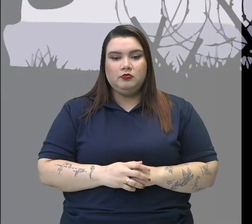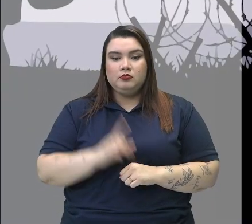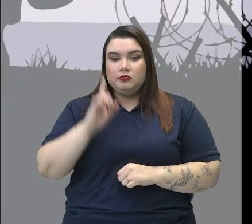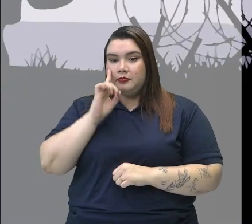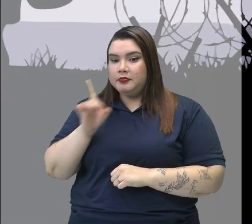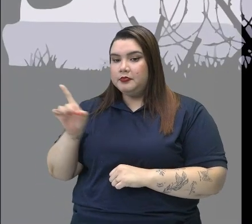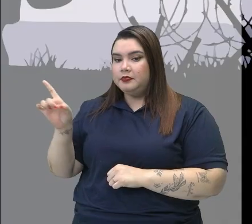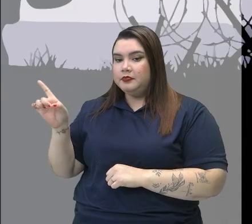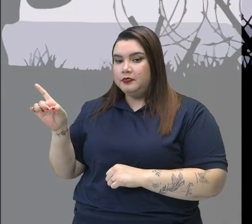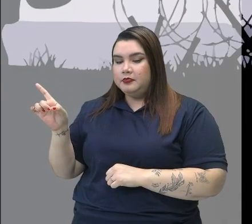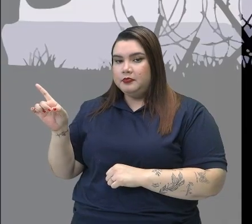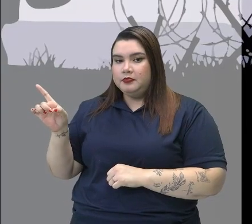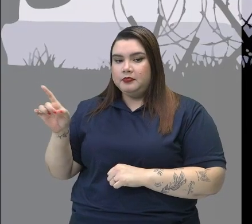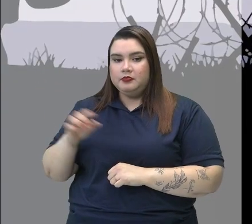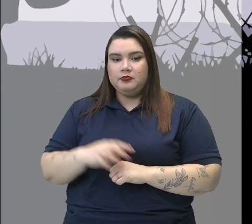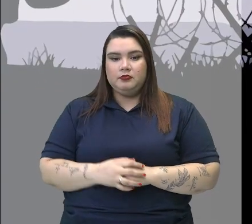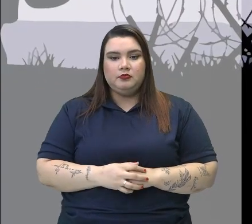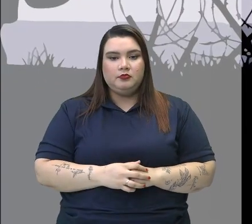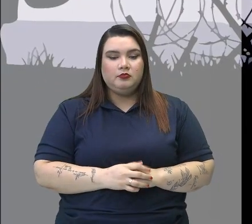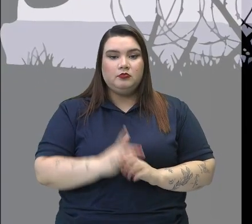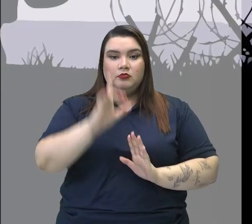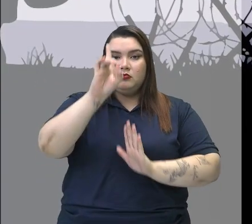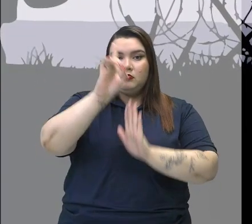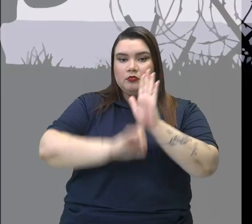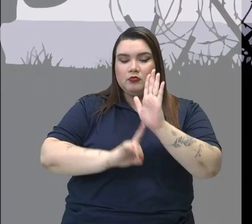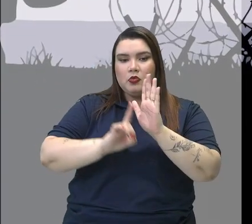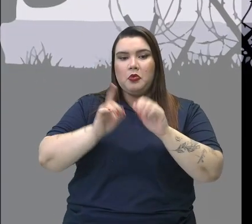Right to seek asylum. Direito de buscar asilo.